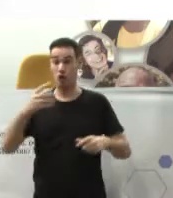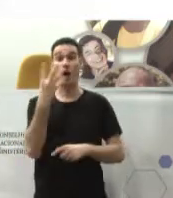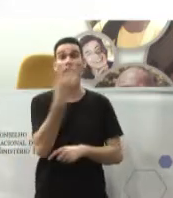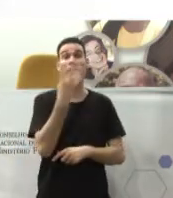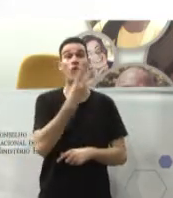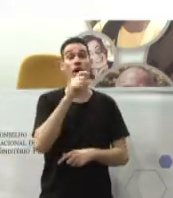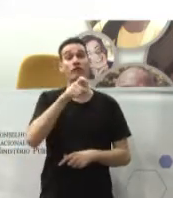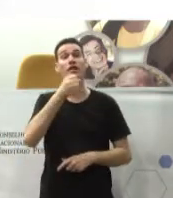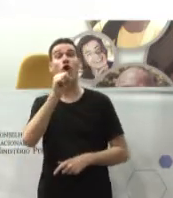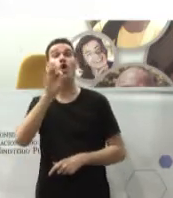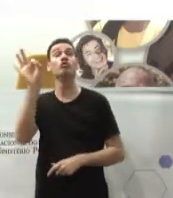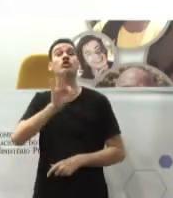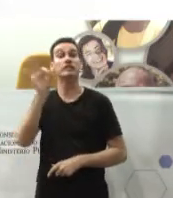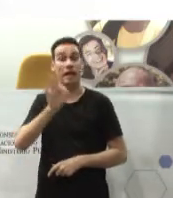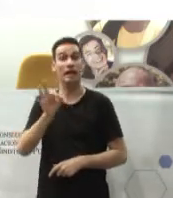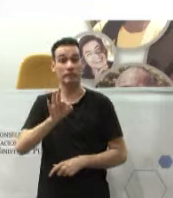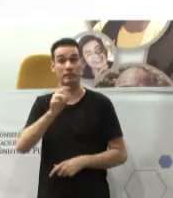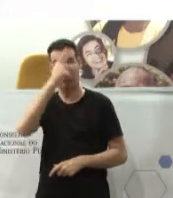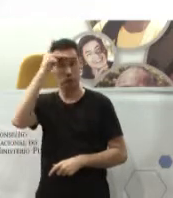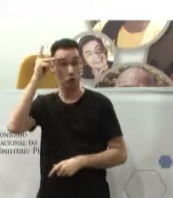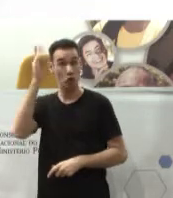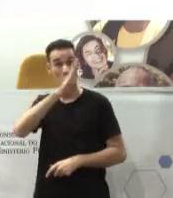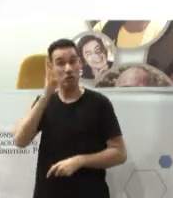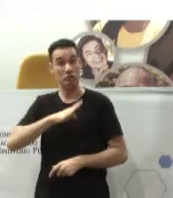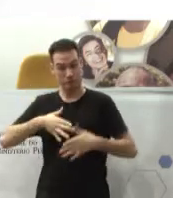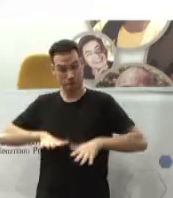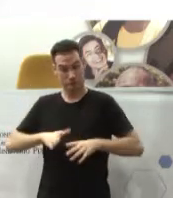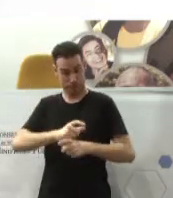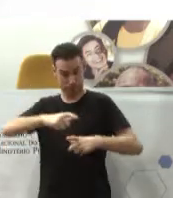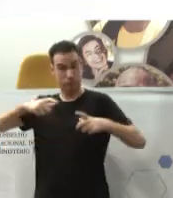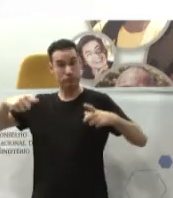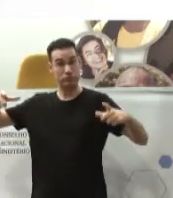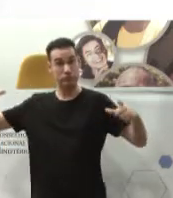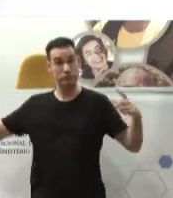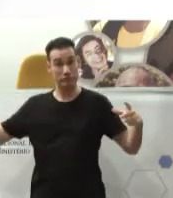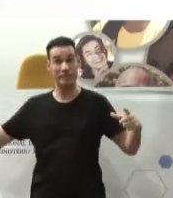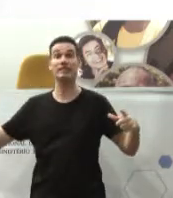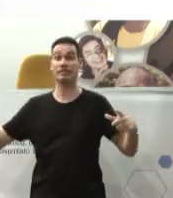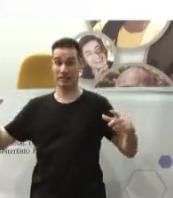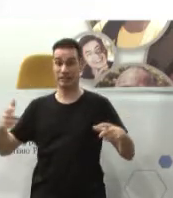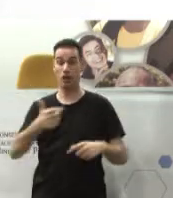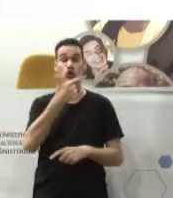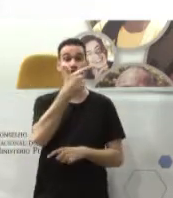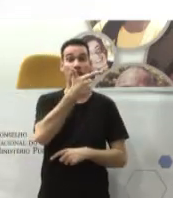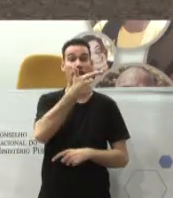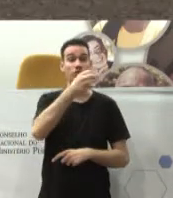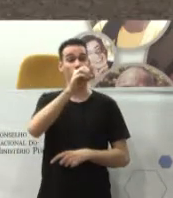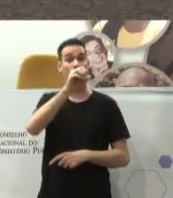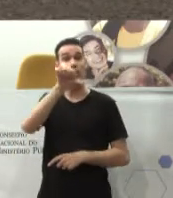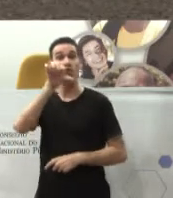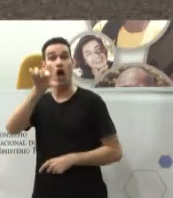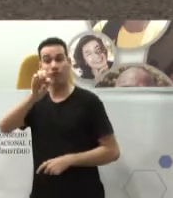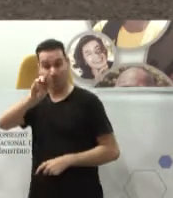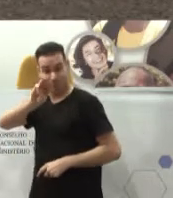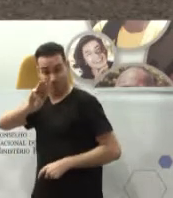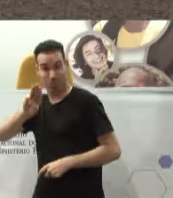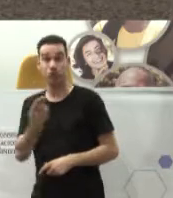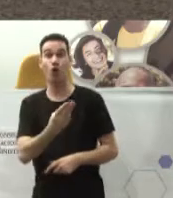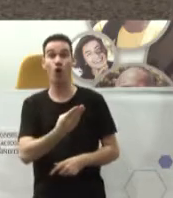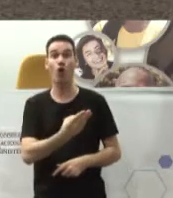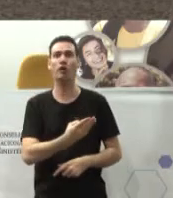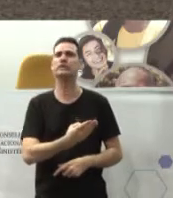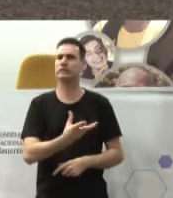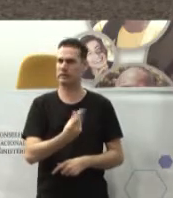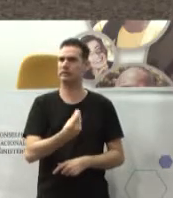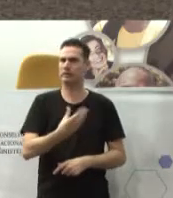44,8% da nossa população. Estamos com 209,3 milhões de habitantes. Essa discussão